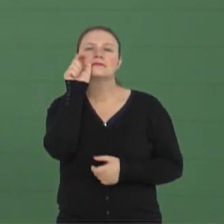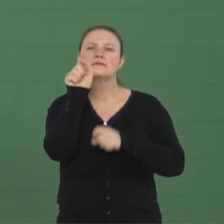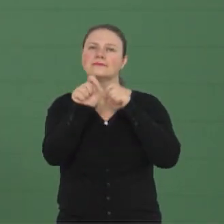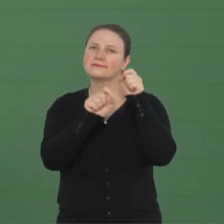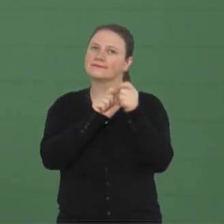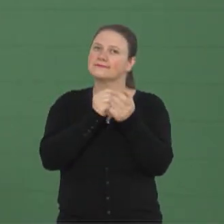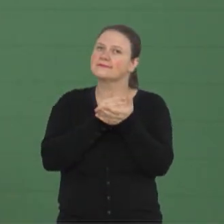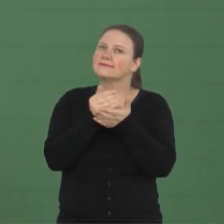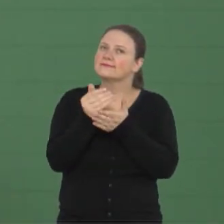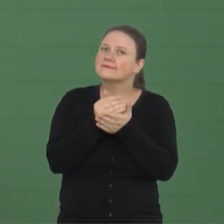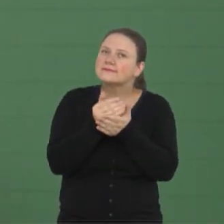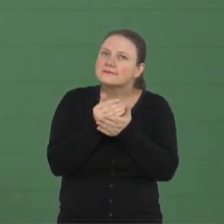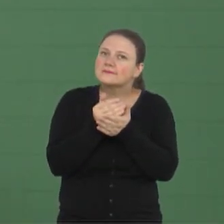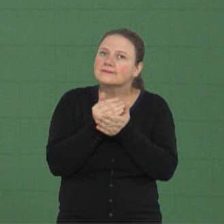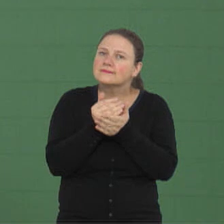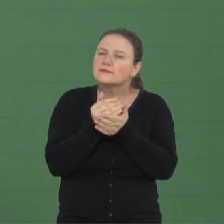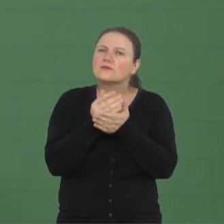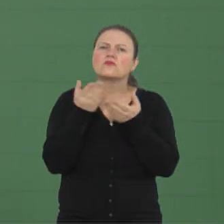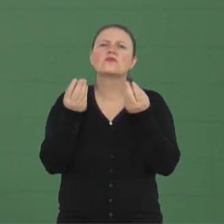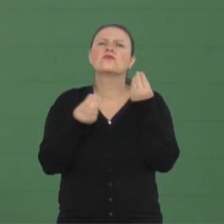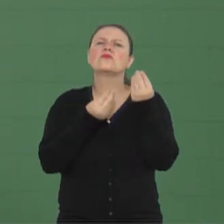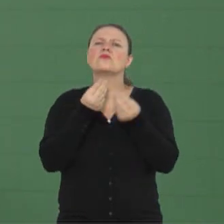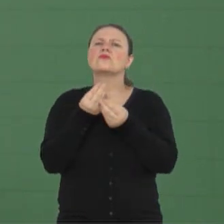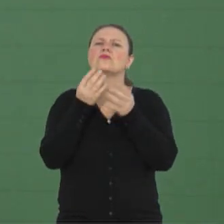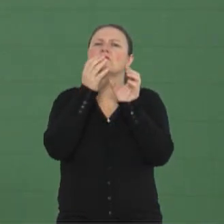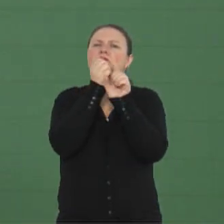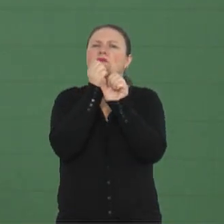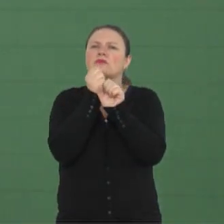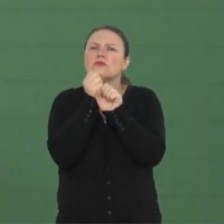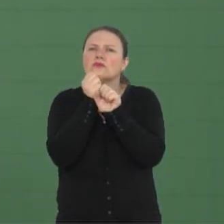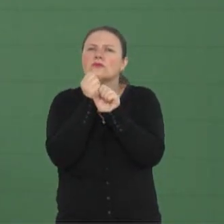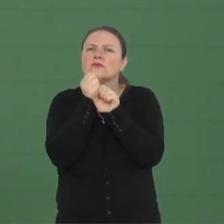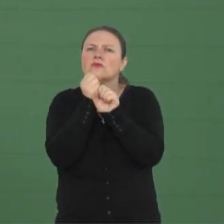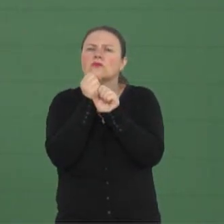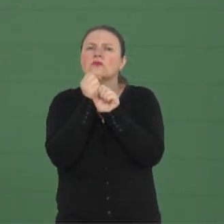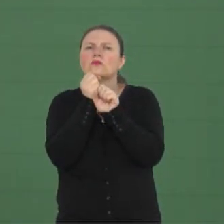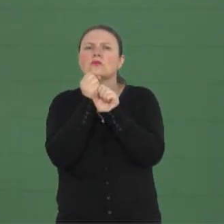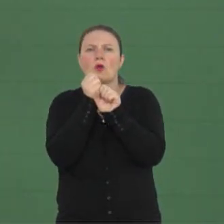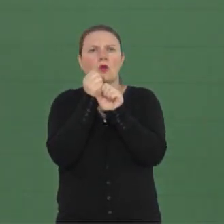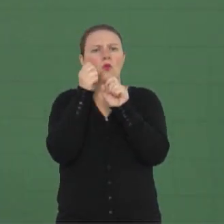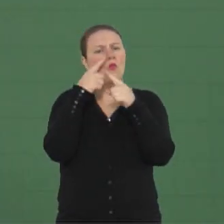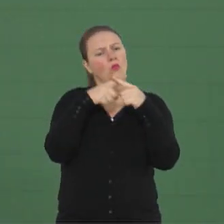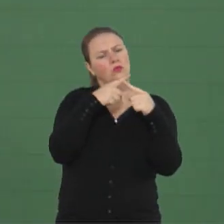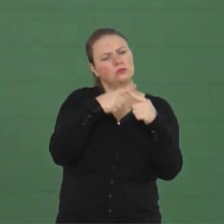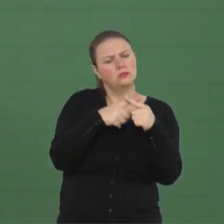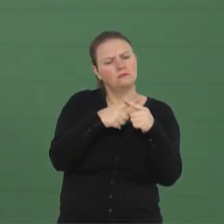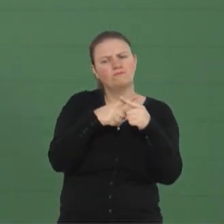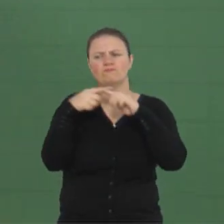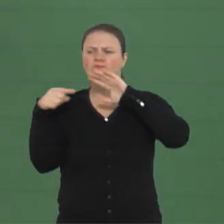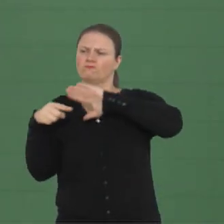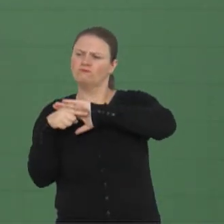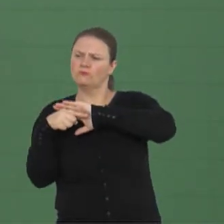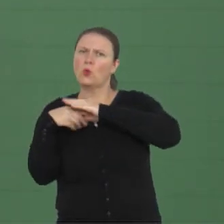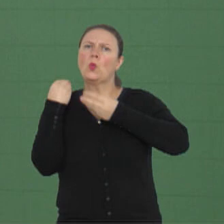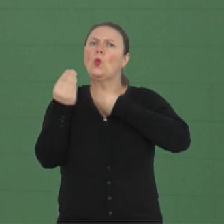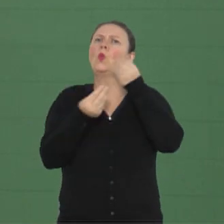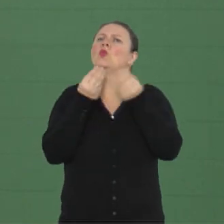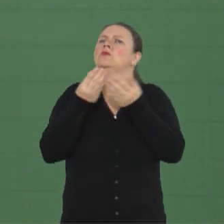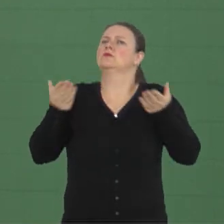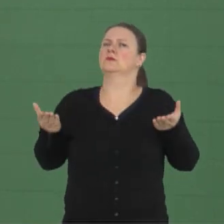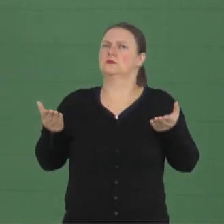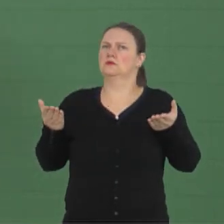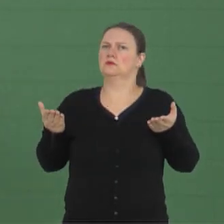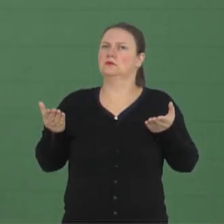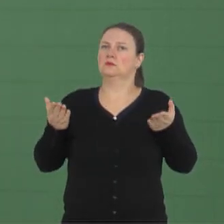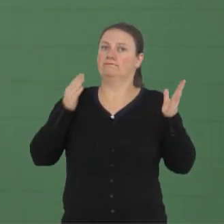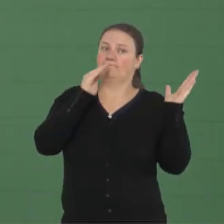cálculo? Na multiplicação ou na subtração? Muito bem, na multiplicação. Por quê? É a